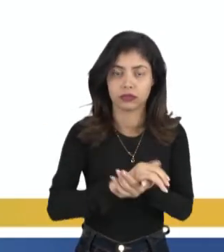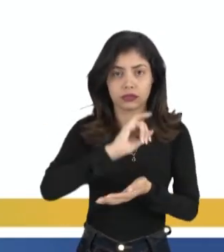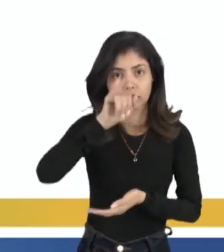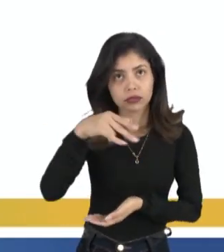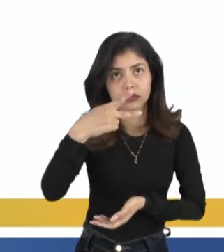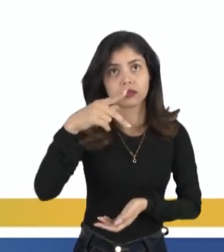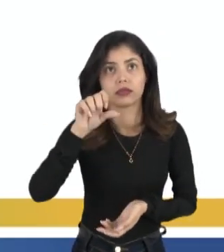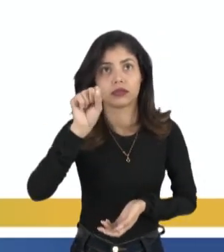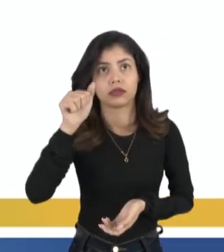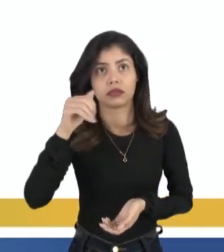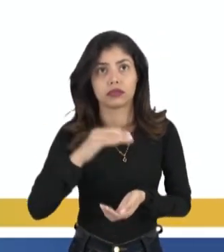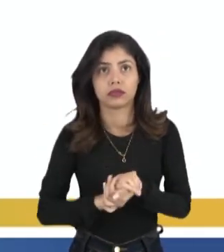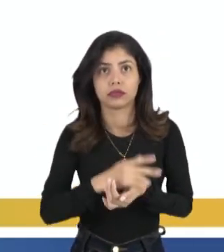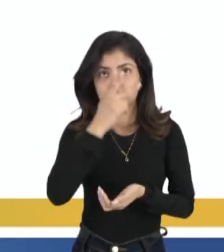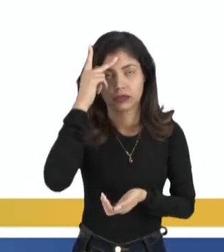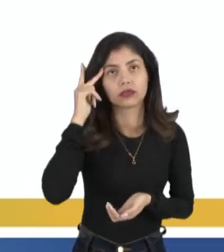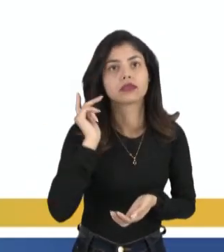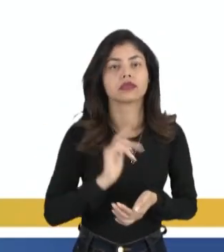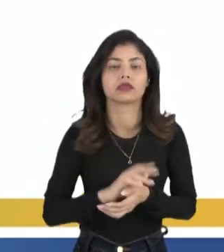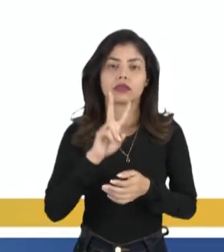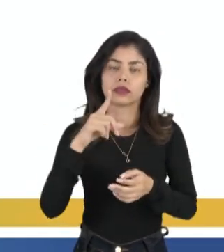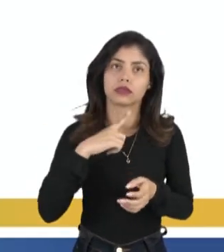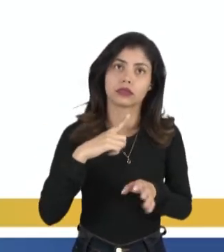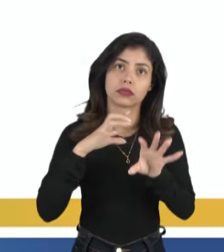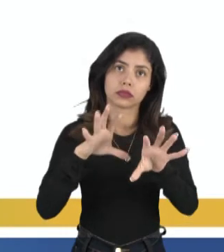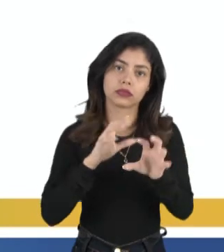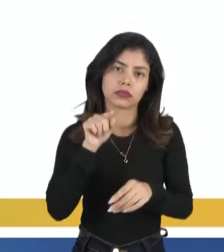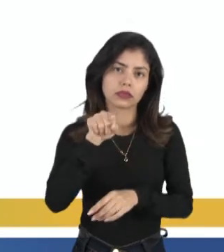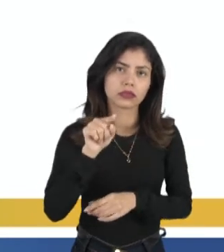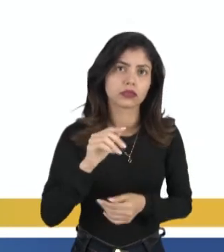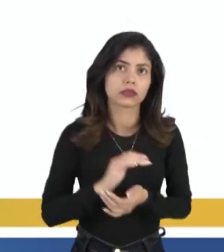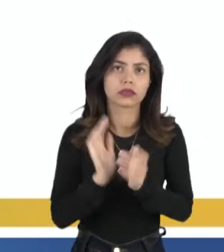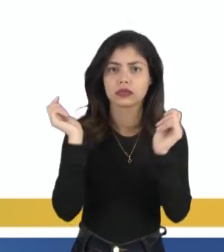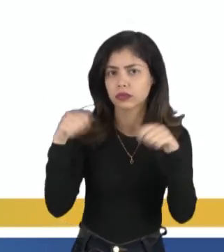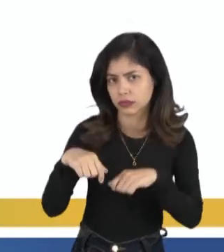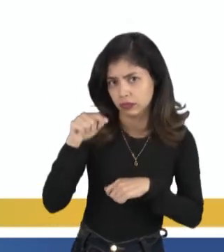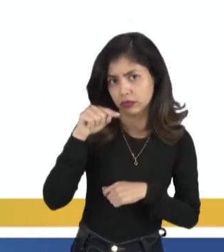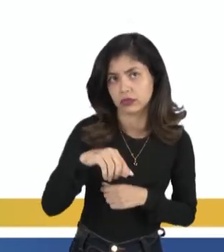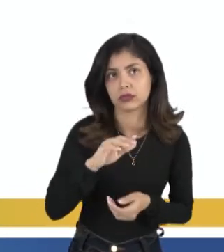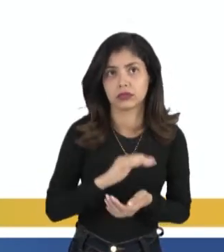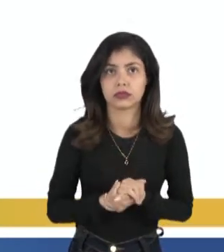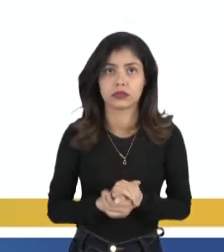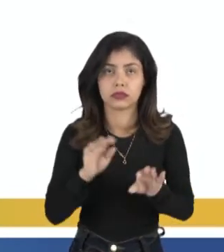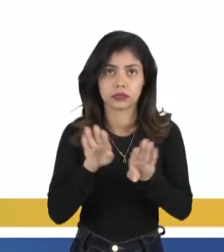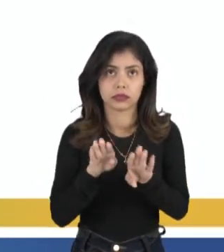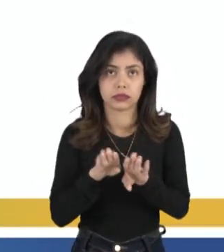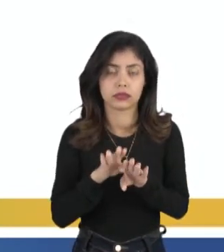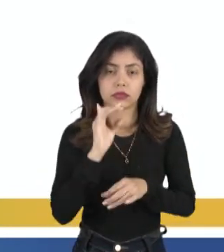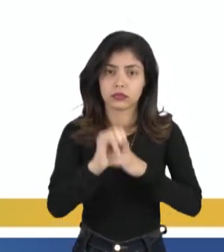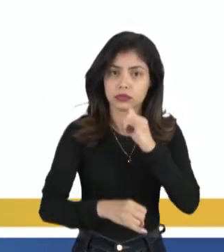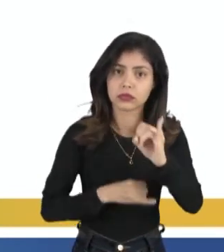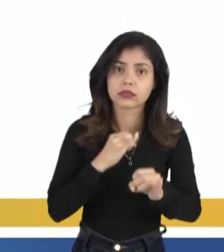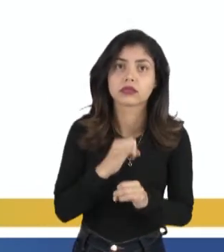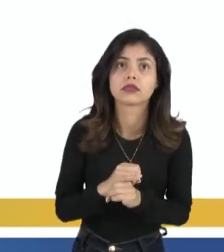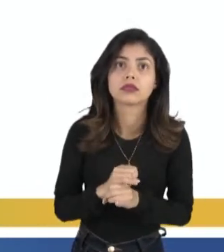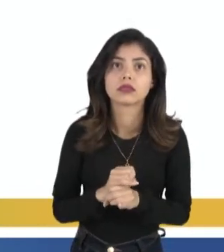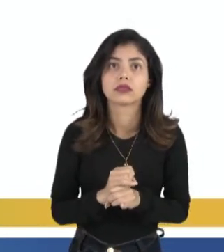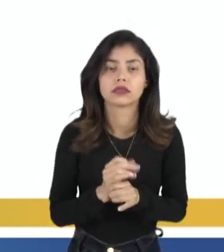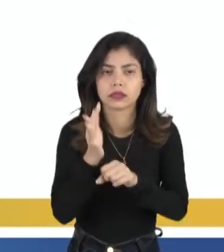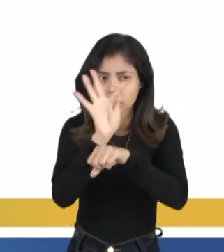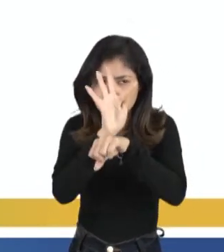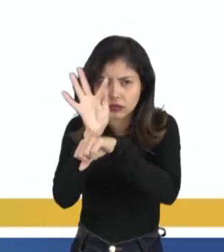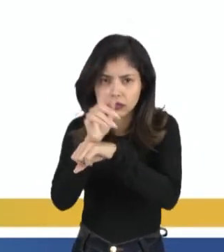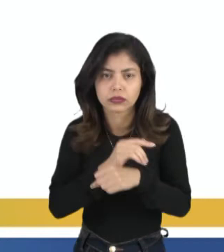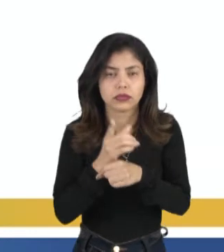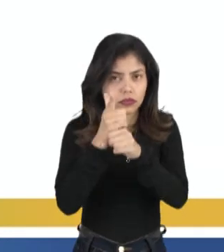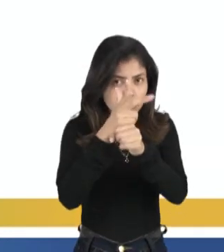né? Vai ser possível ver esse tipo de eclipse, né? É possível ver também esses eclipses, pessoal, na internet. Muitas pessoas filmam,